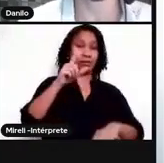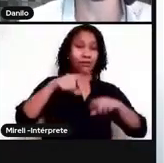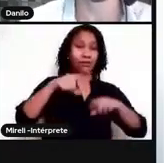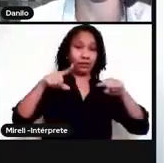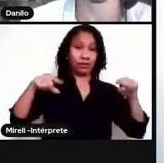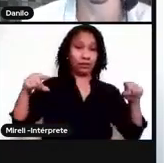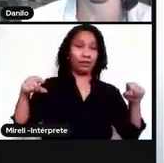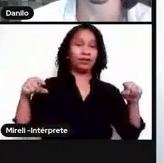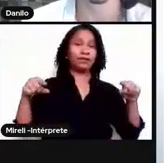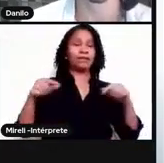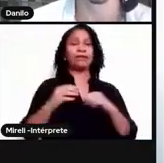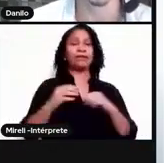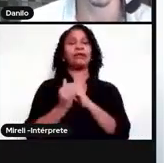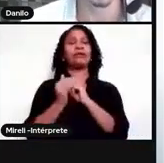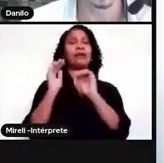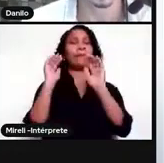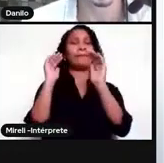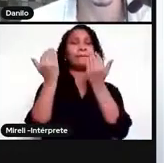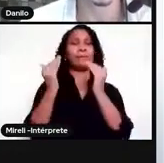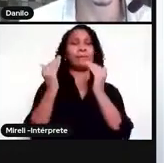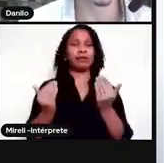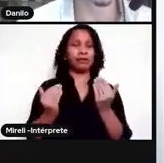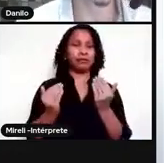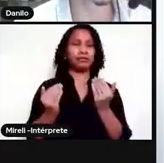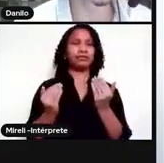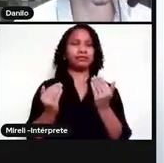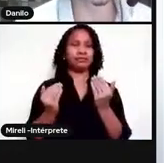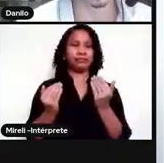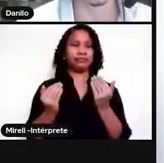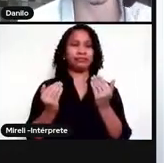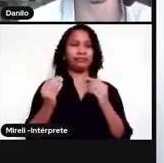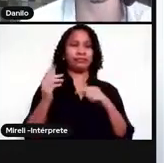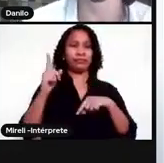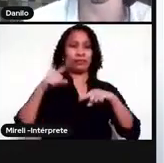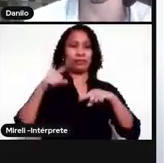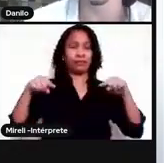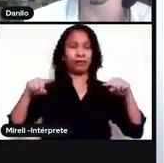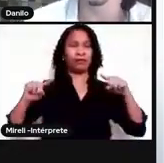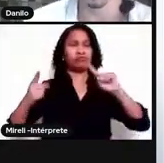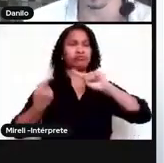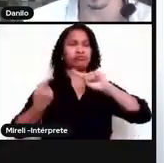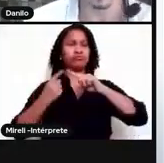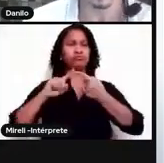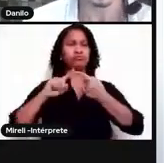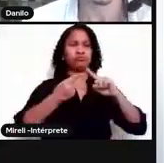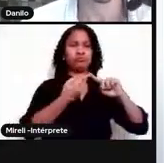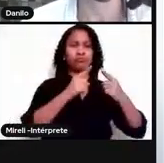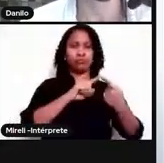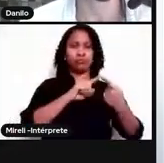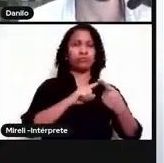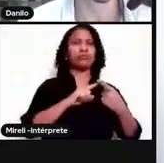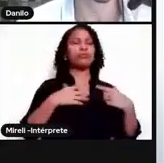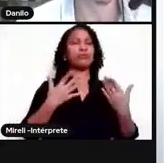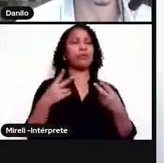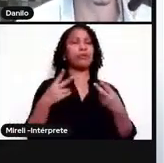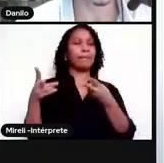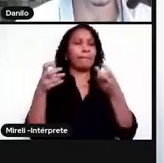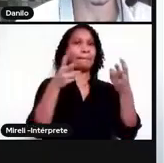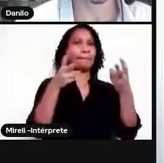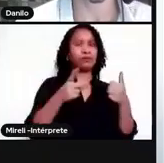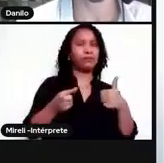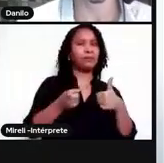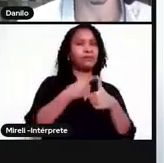caso, as variáveis que estavam autocorrelacionadas. Então, remover essa autocorrelação e foram